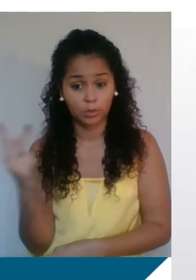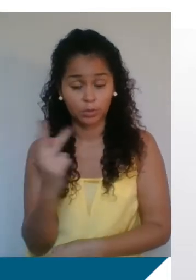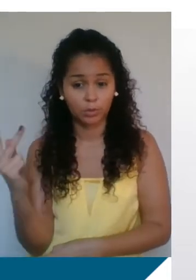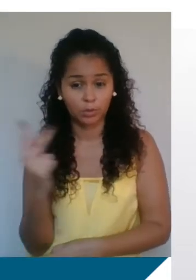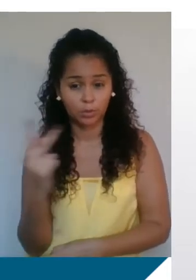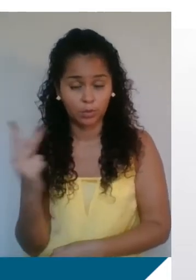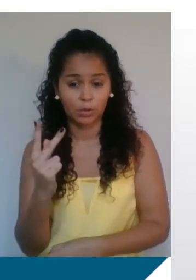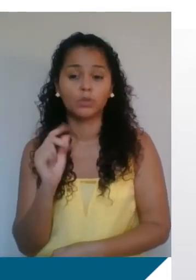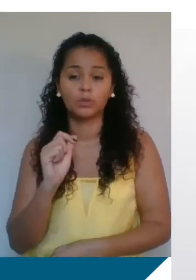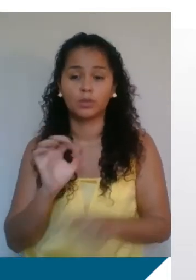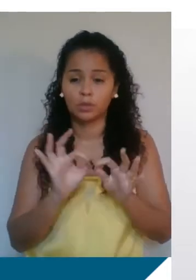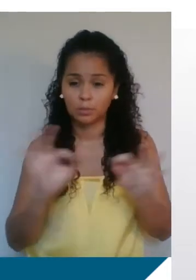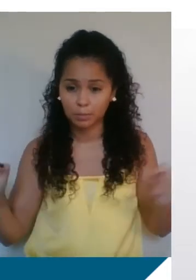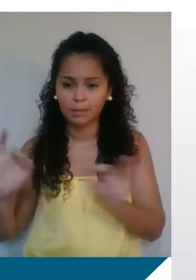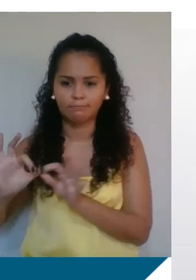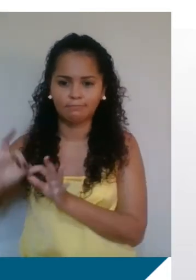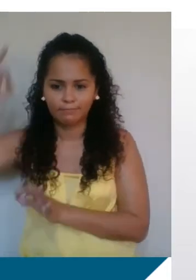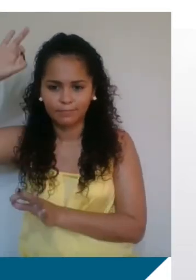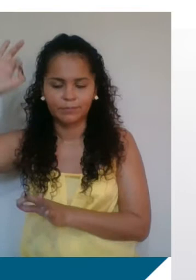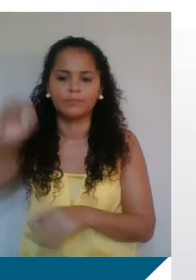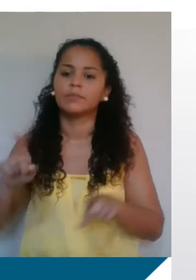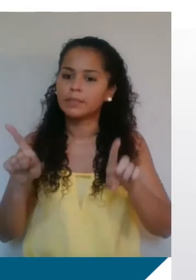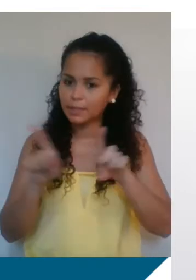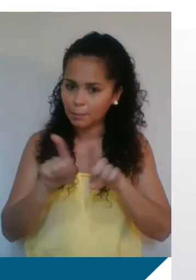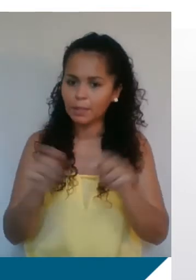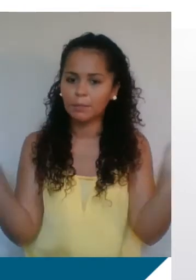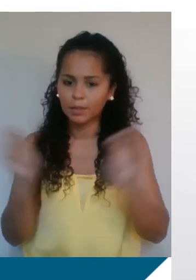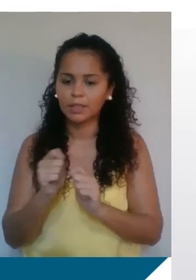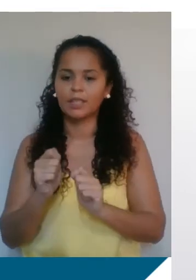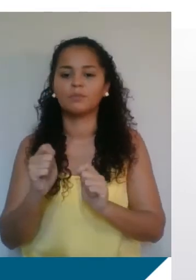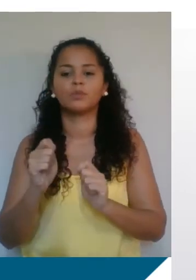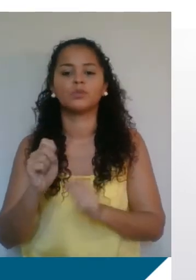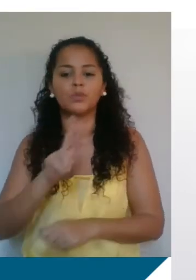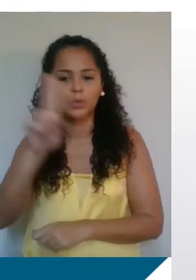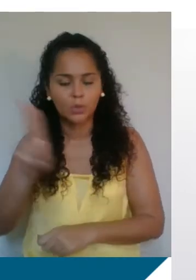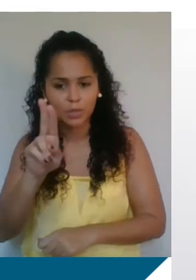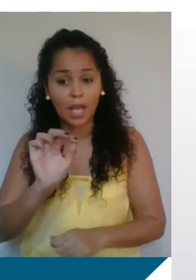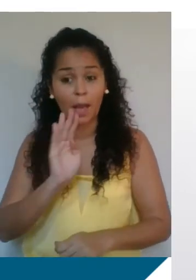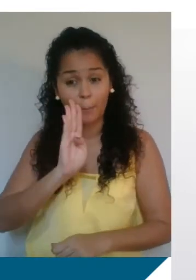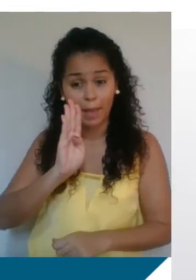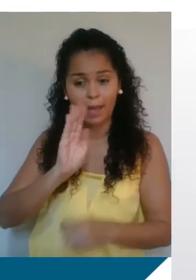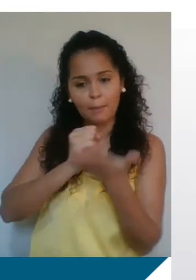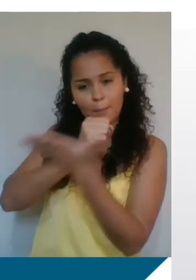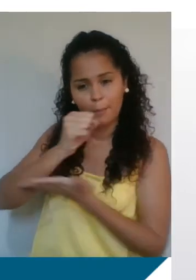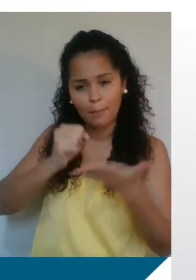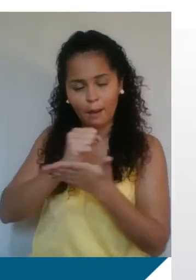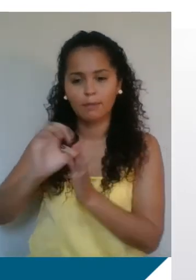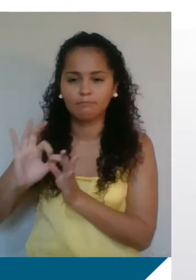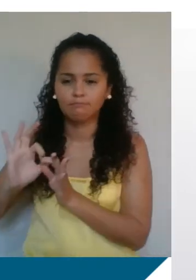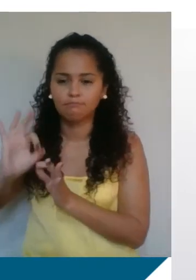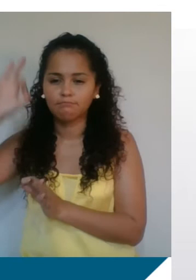e largura. Ainda podemos chamar a medida Bzinho de base, a medida Hzinho de altura, e